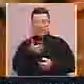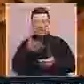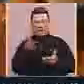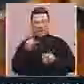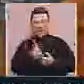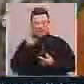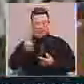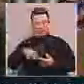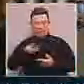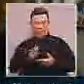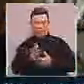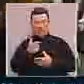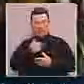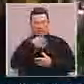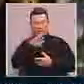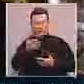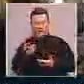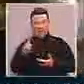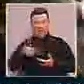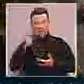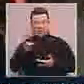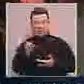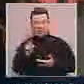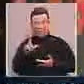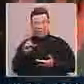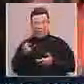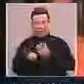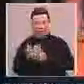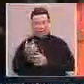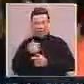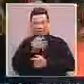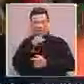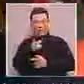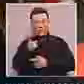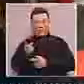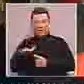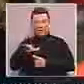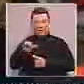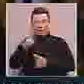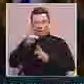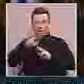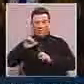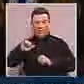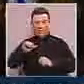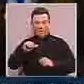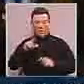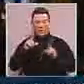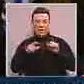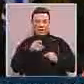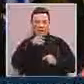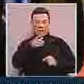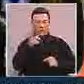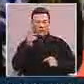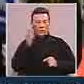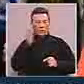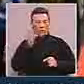Mais à frente, neste Portugal em Direto, vamos dar conta então do outro polo que foi criado, vamos desvendar qual a área de investigação desse outro polo e também dar conta